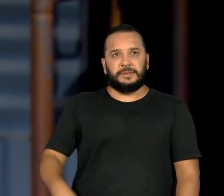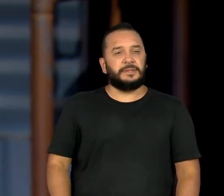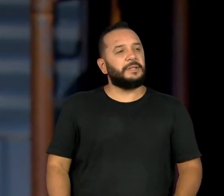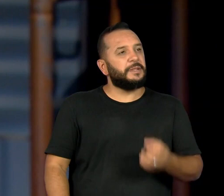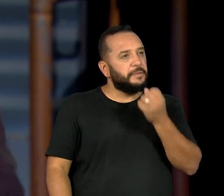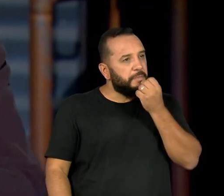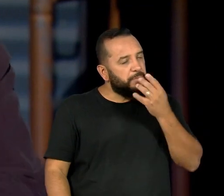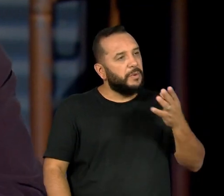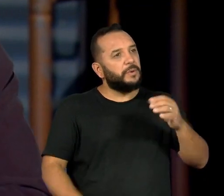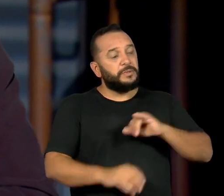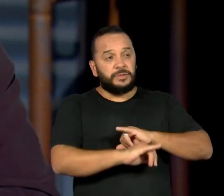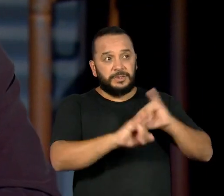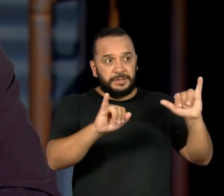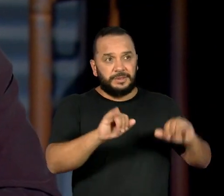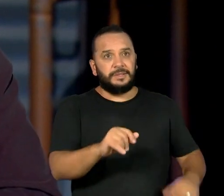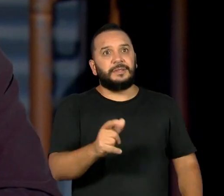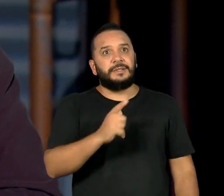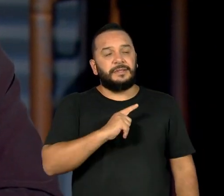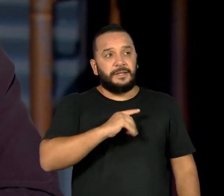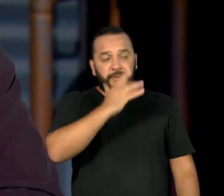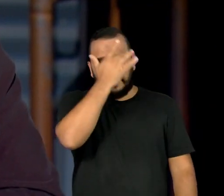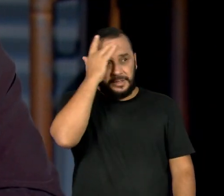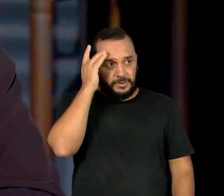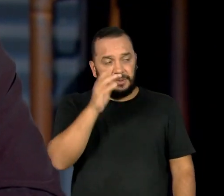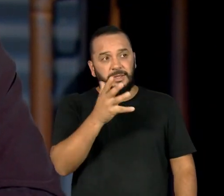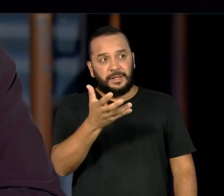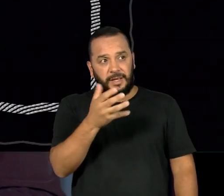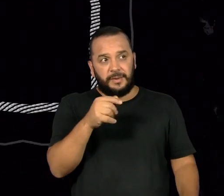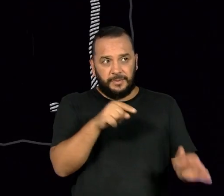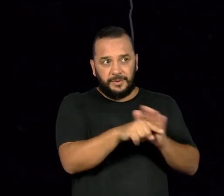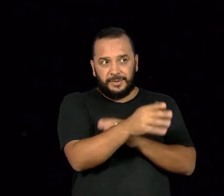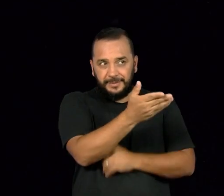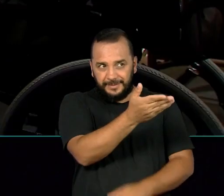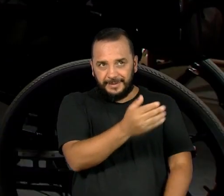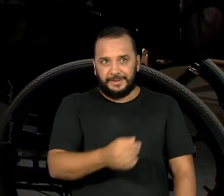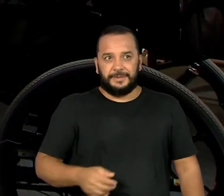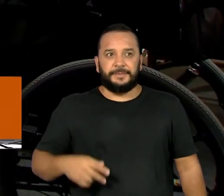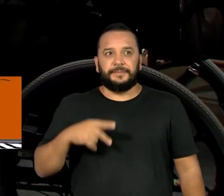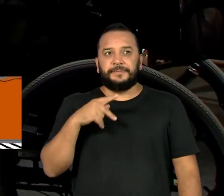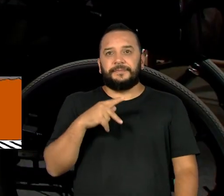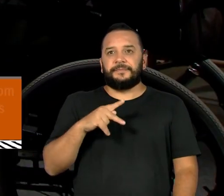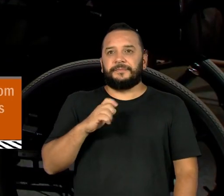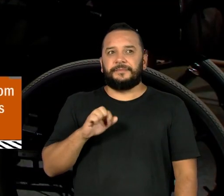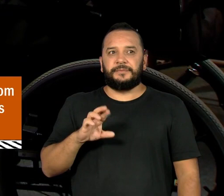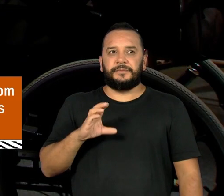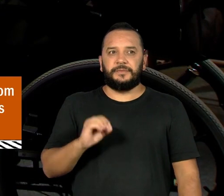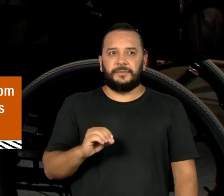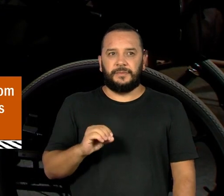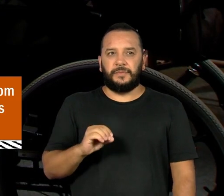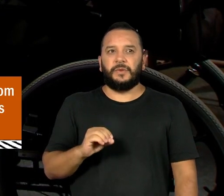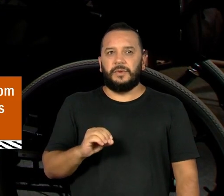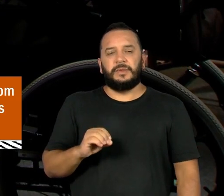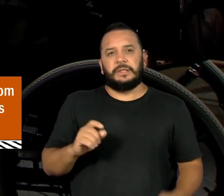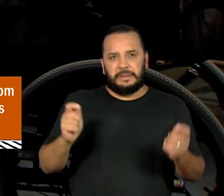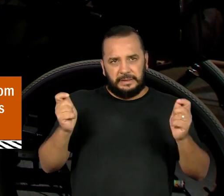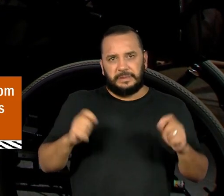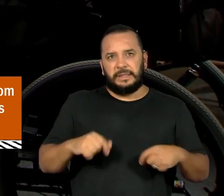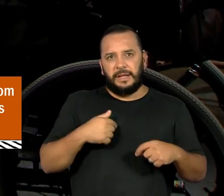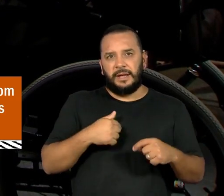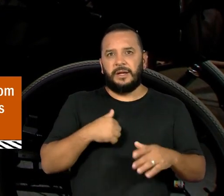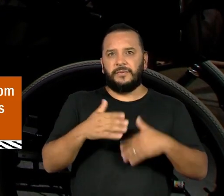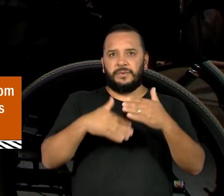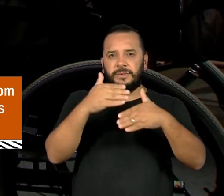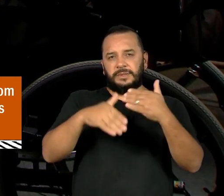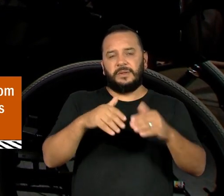notícia, mas tem gente que está querendo te cutucar aqui, olha. Pedro Pedroa. É possível notar uma evolução